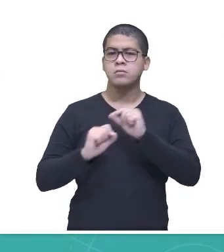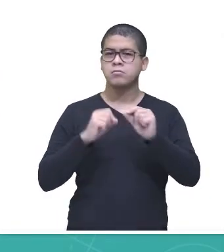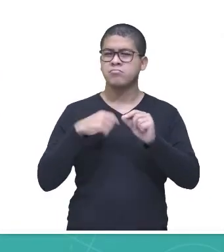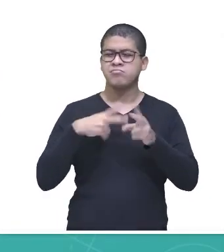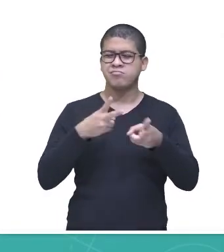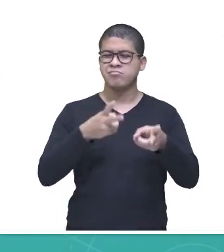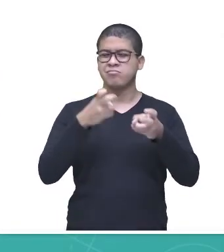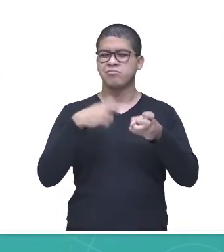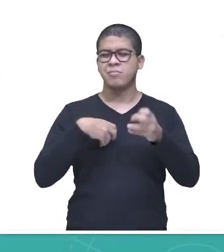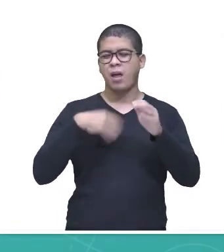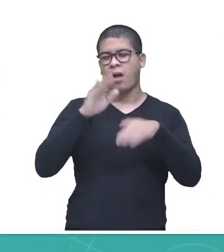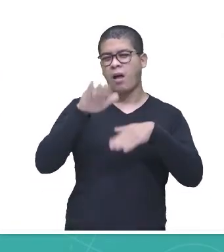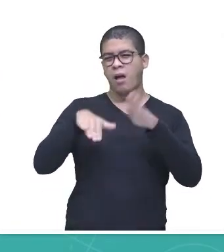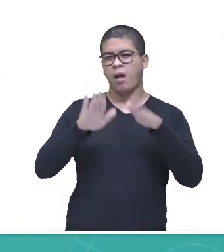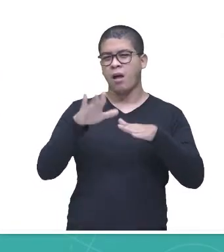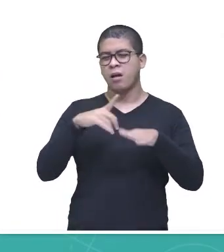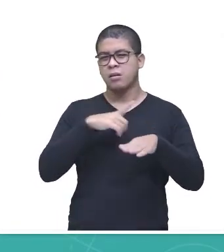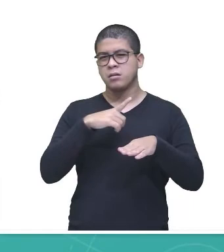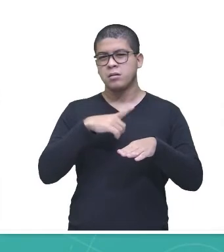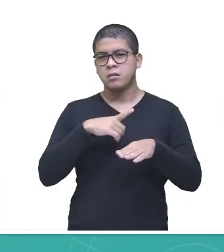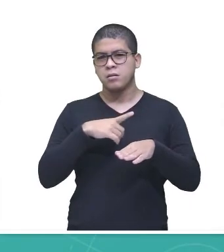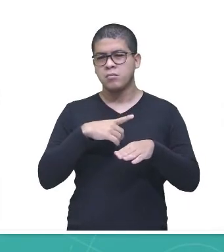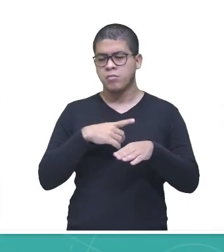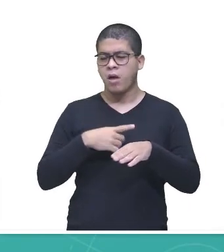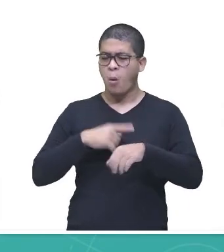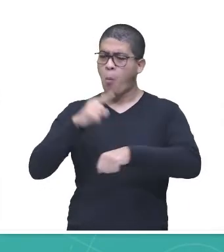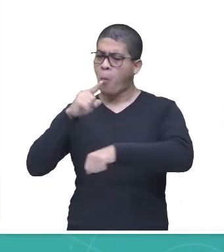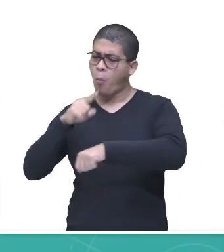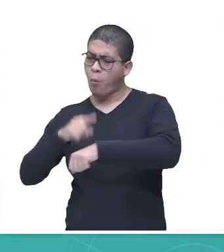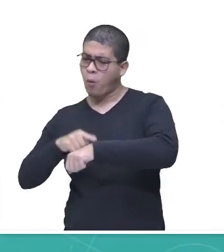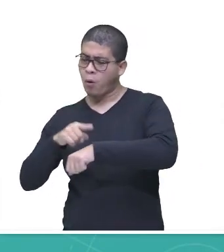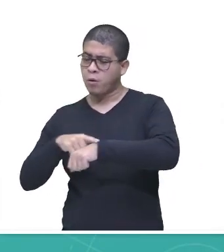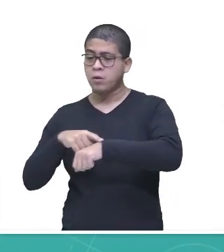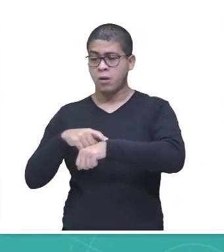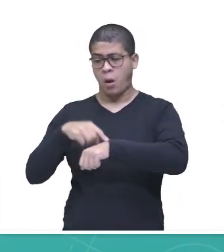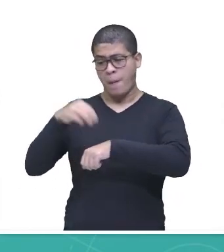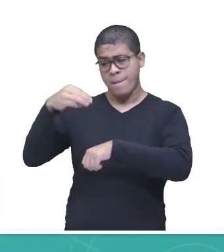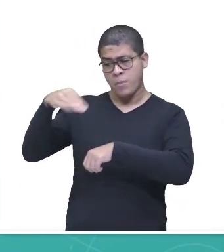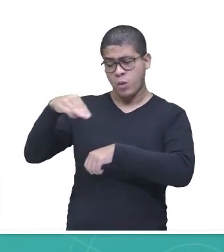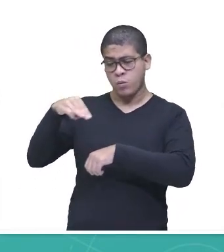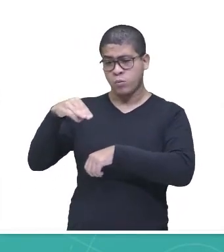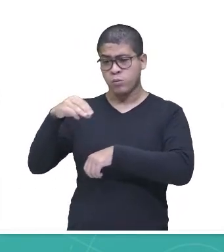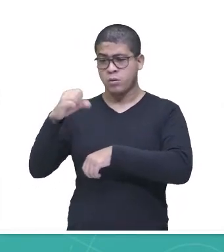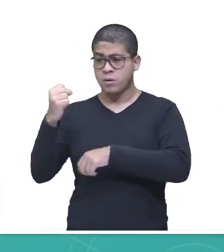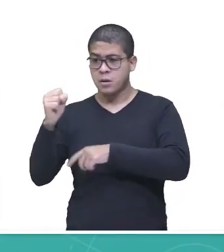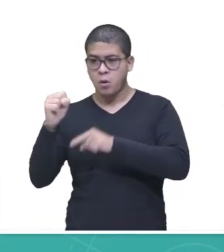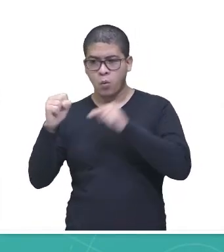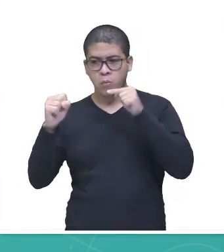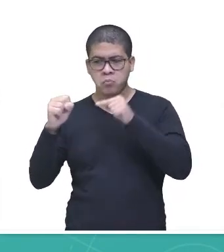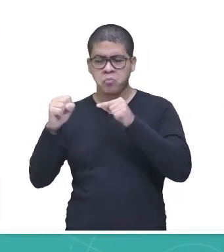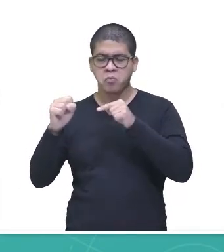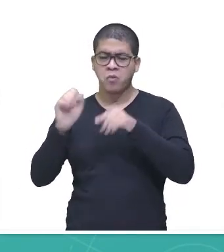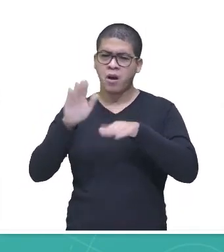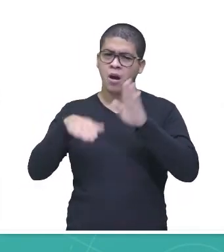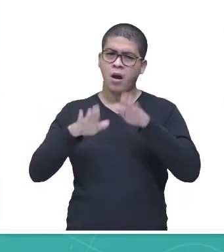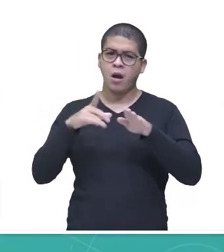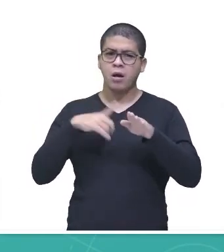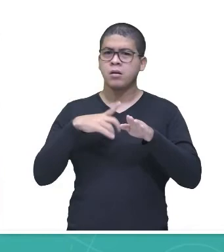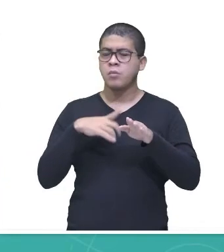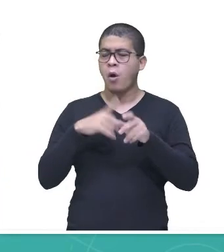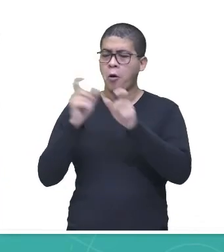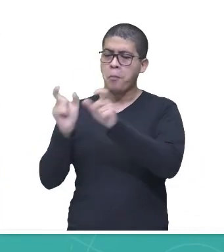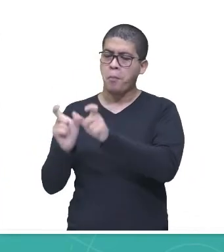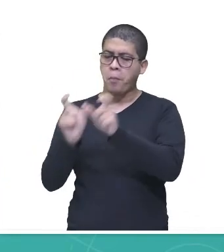pouco que a gente tem aí no meio medidas de minutos e segundos, mas eles nada mais são do que os submúltiplos